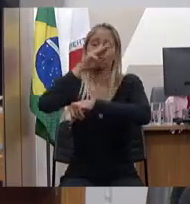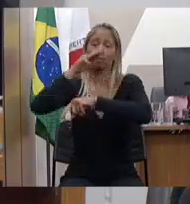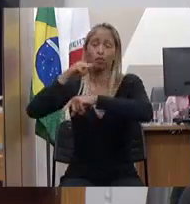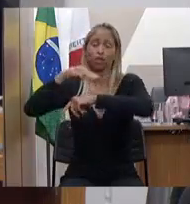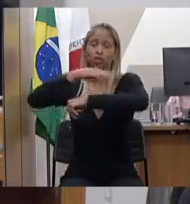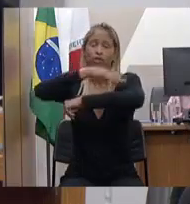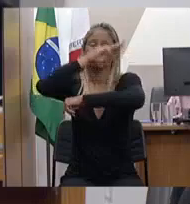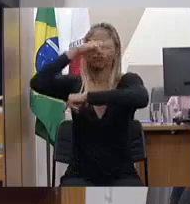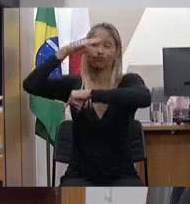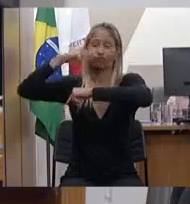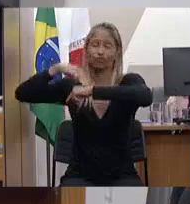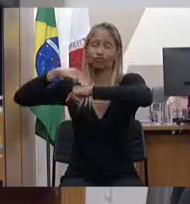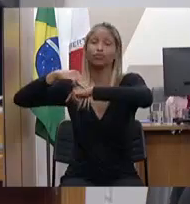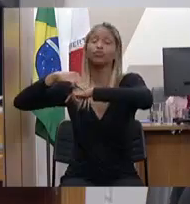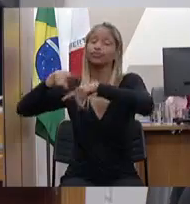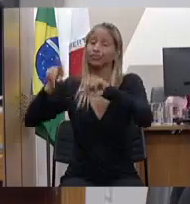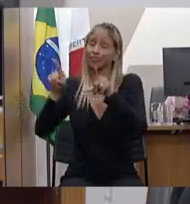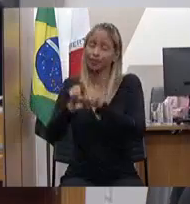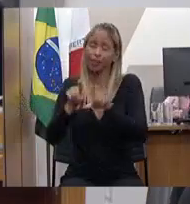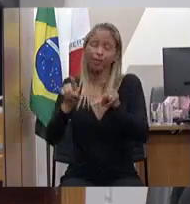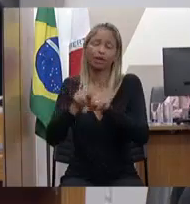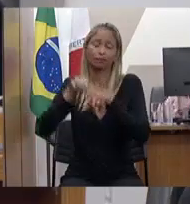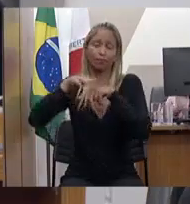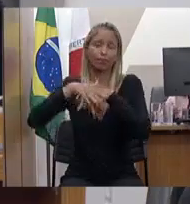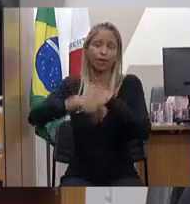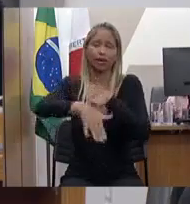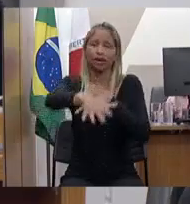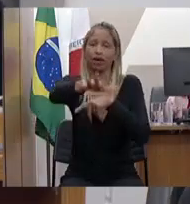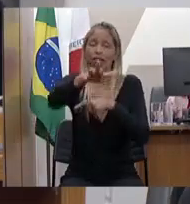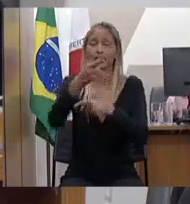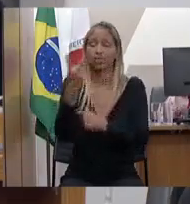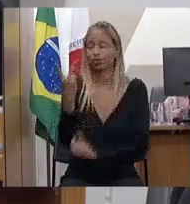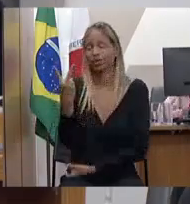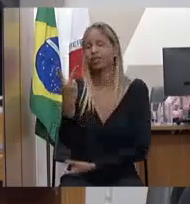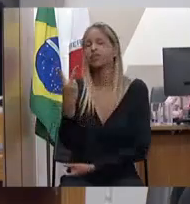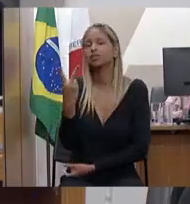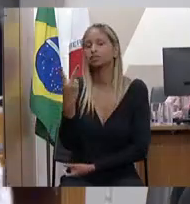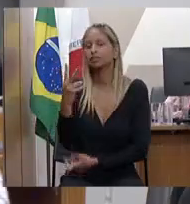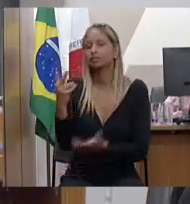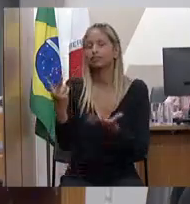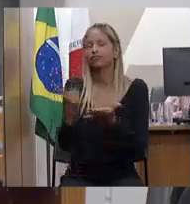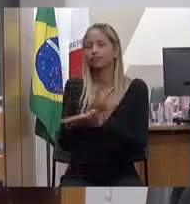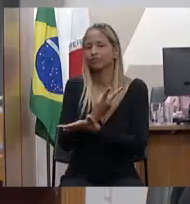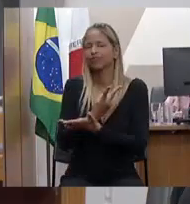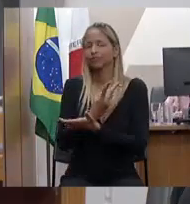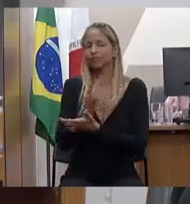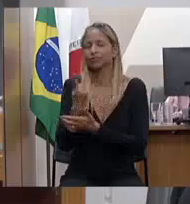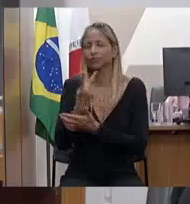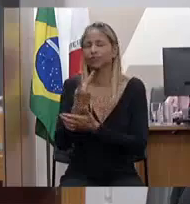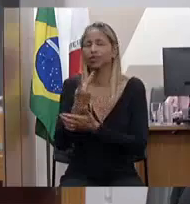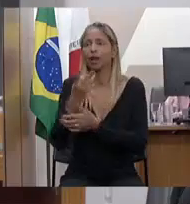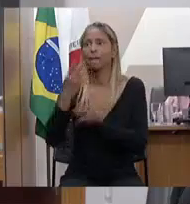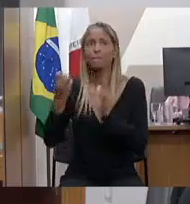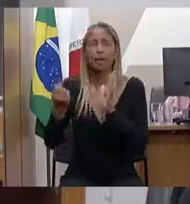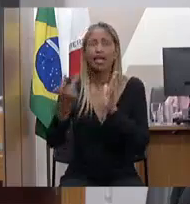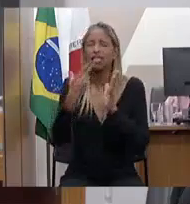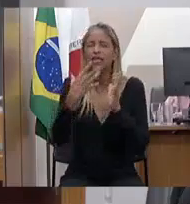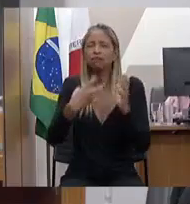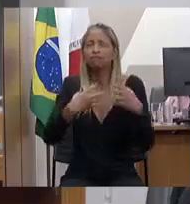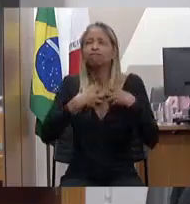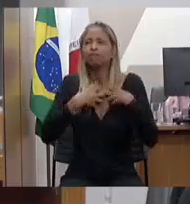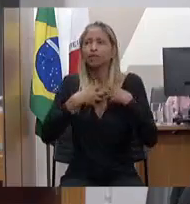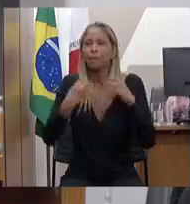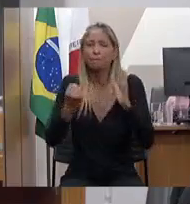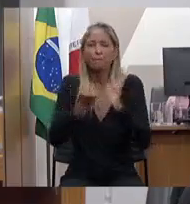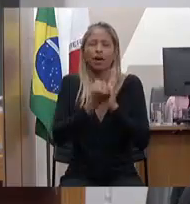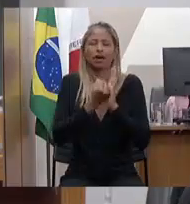em Brumadinho no córrego do feijão então foram dois momentos né Acho que Marta e Pádua